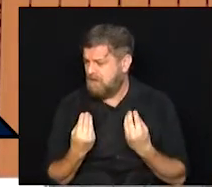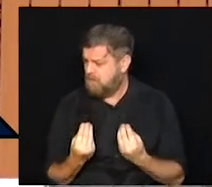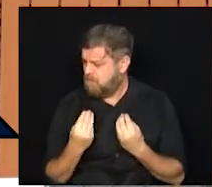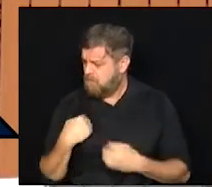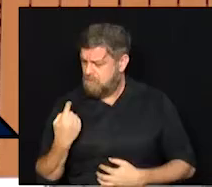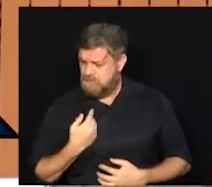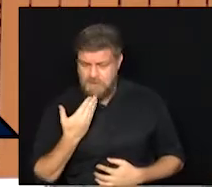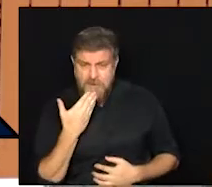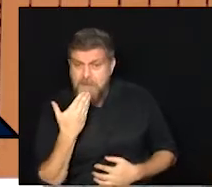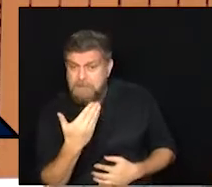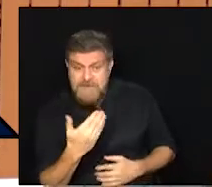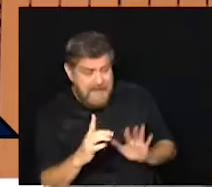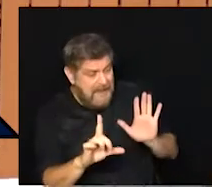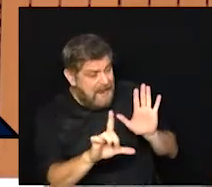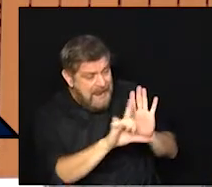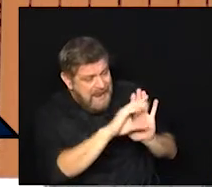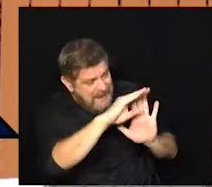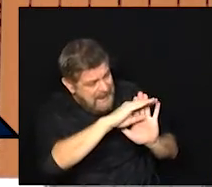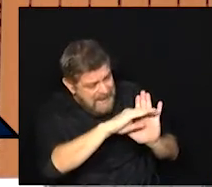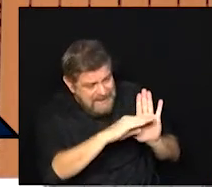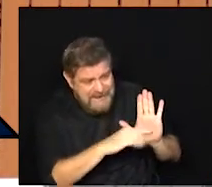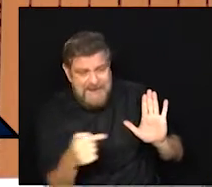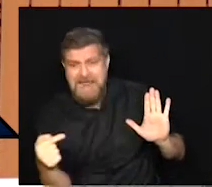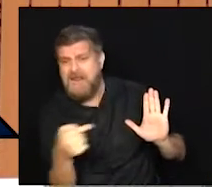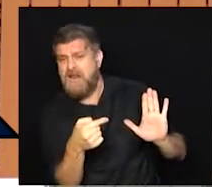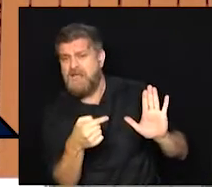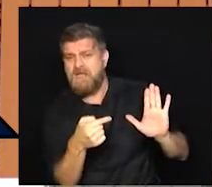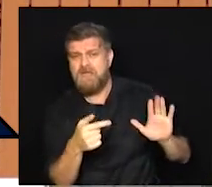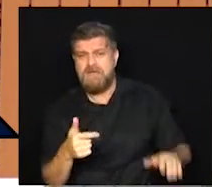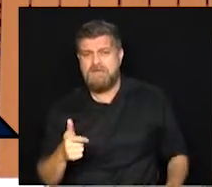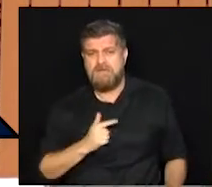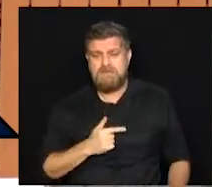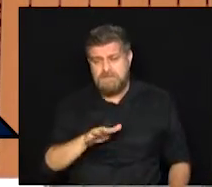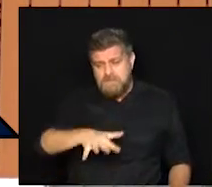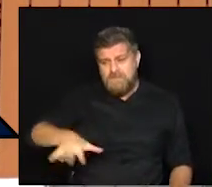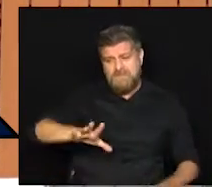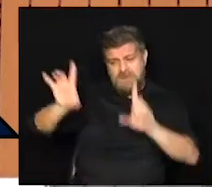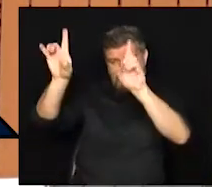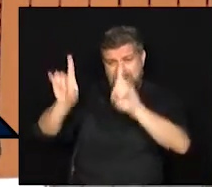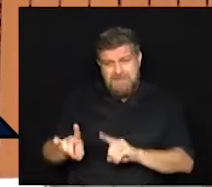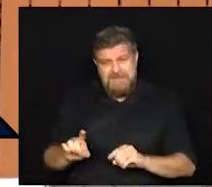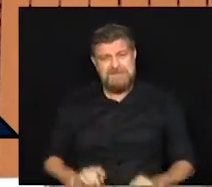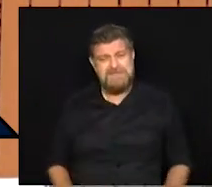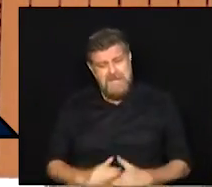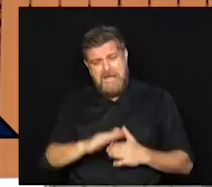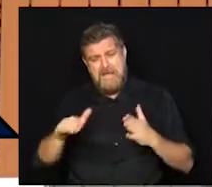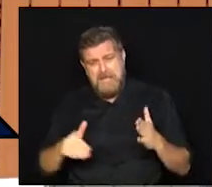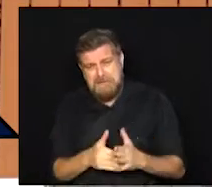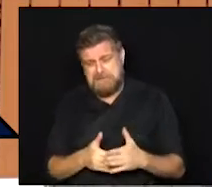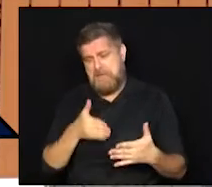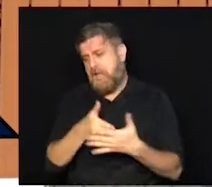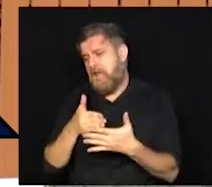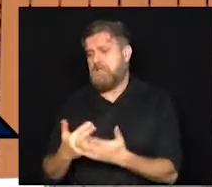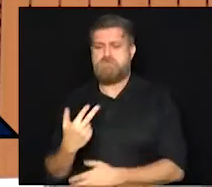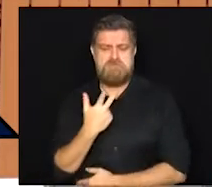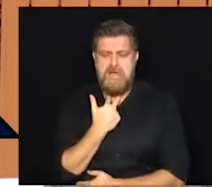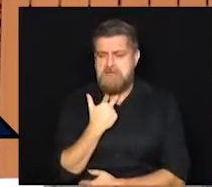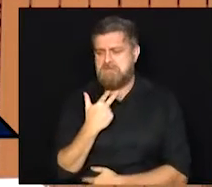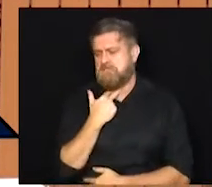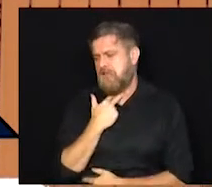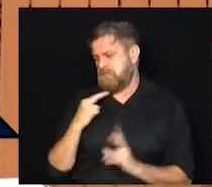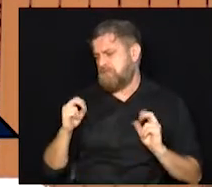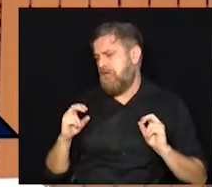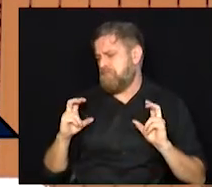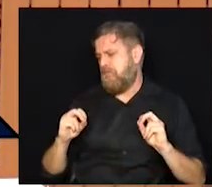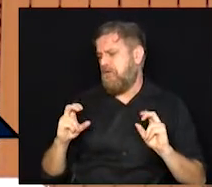uma coisa. Hoje, tudo que a respeito à deficiência, tudo tem dificuldade. Isso porque não dá. Então, o